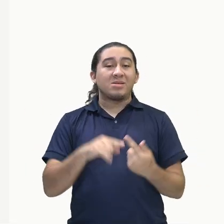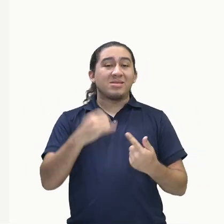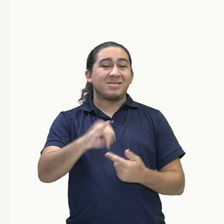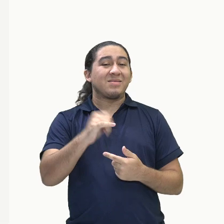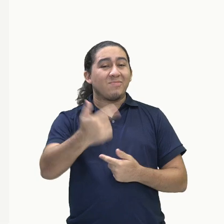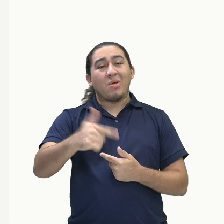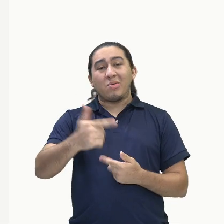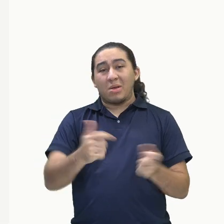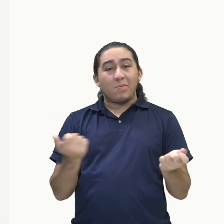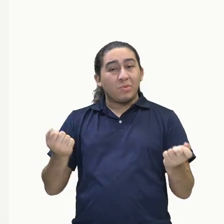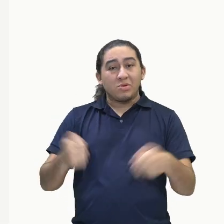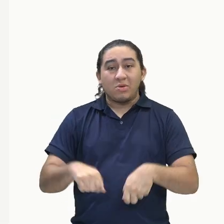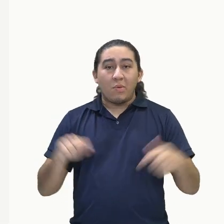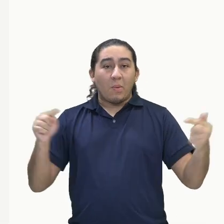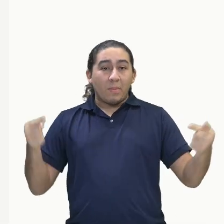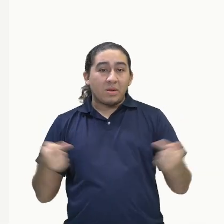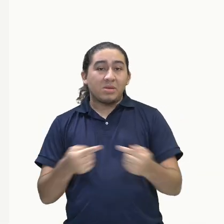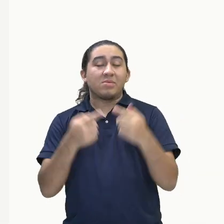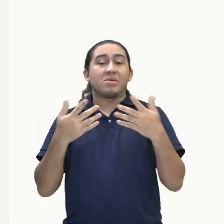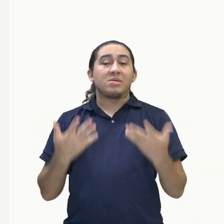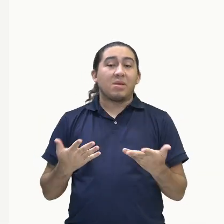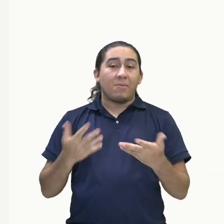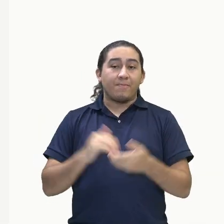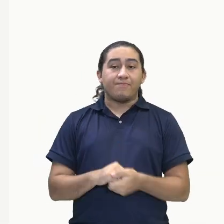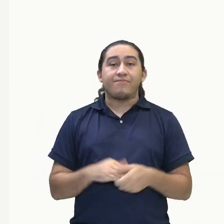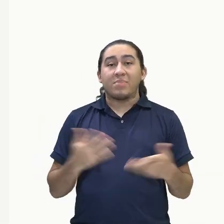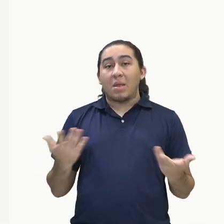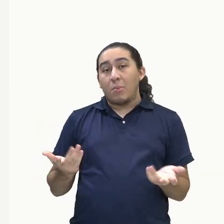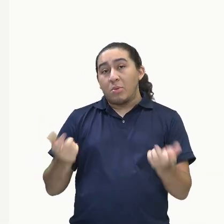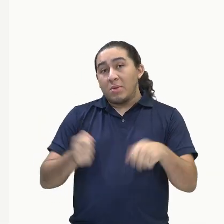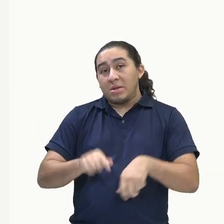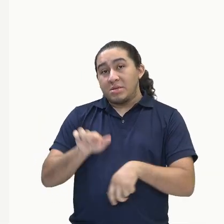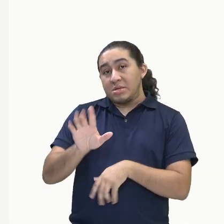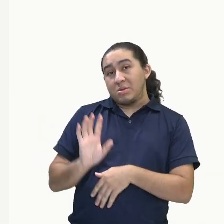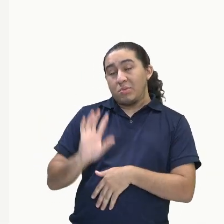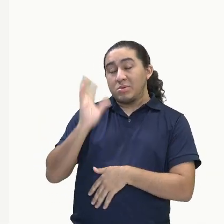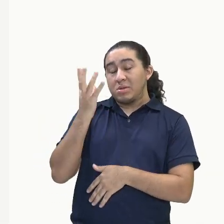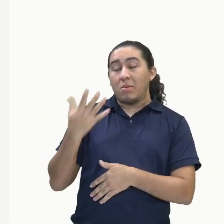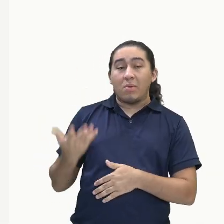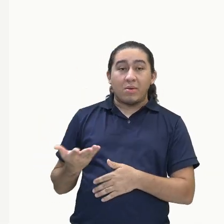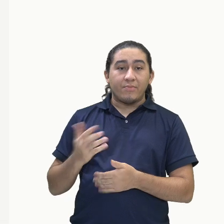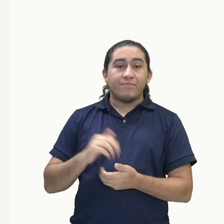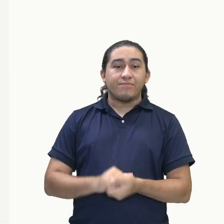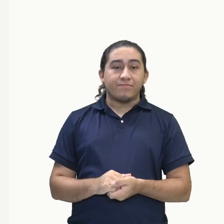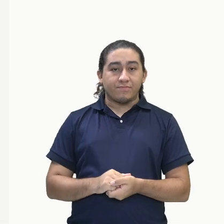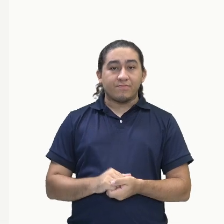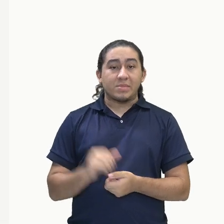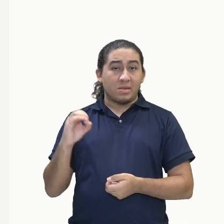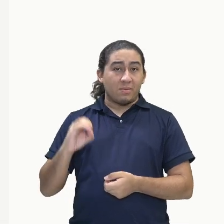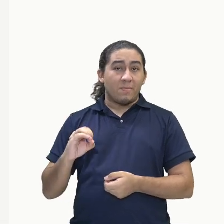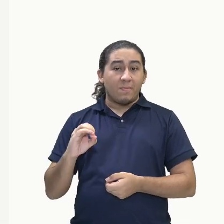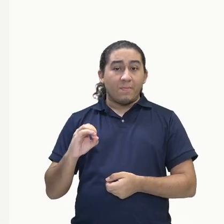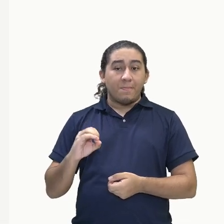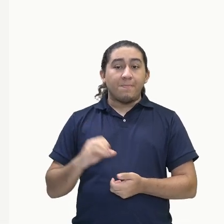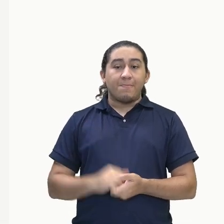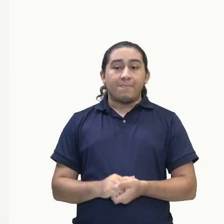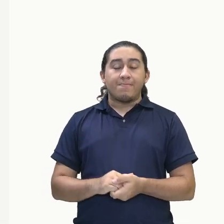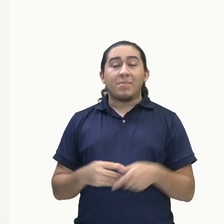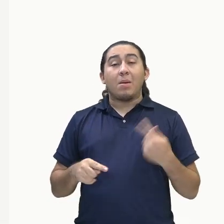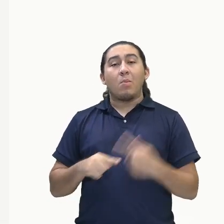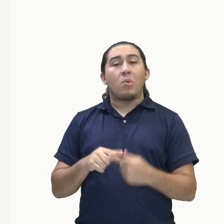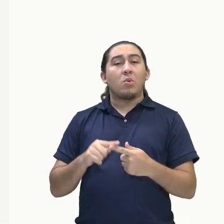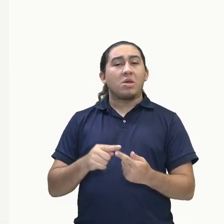combinação possível, logo a probabilidade de isso acontecer é 0. Por que